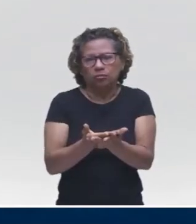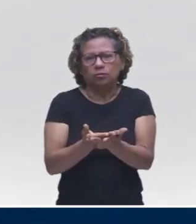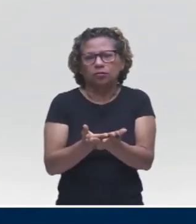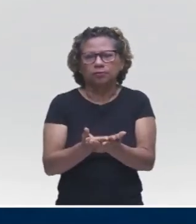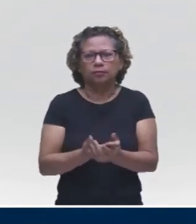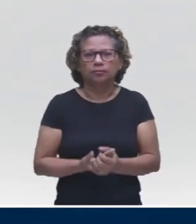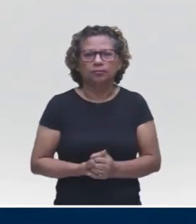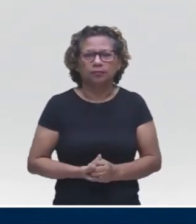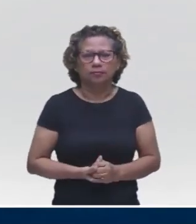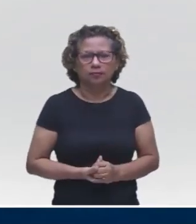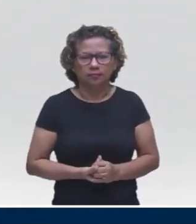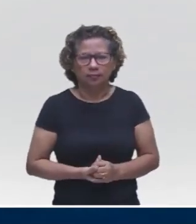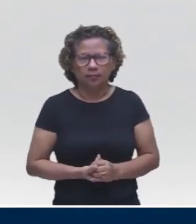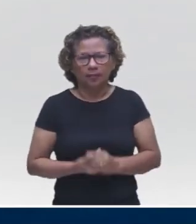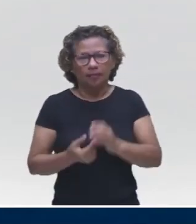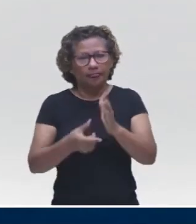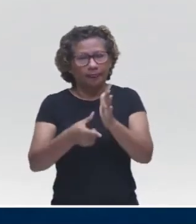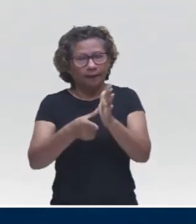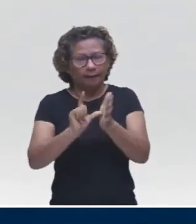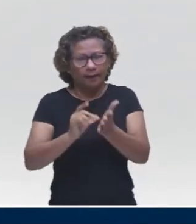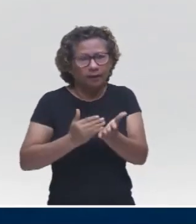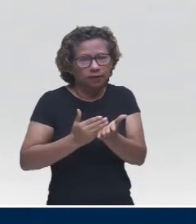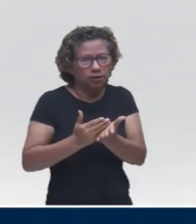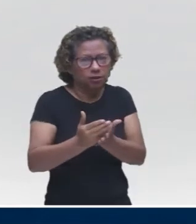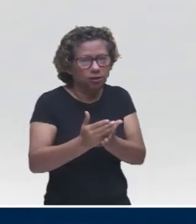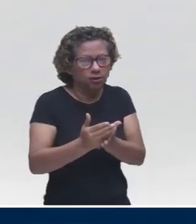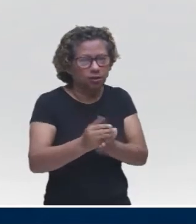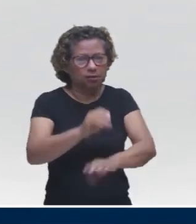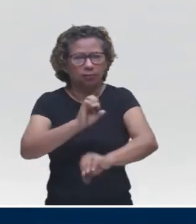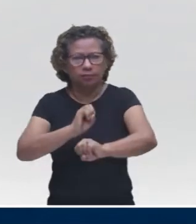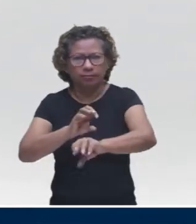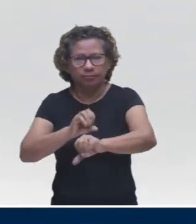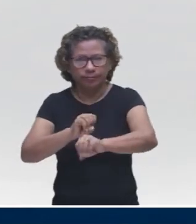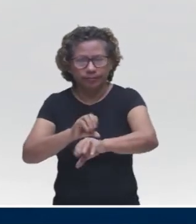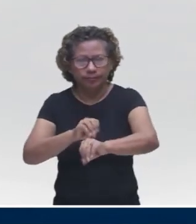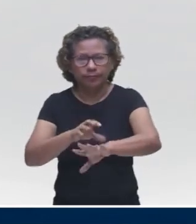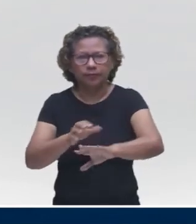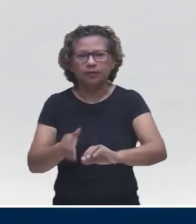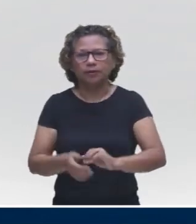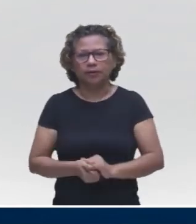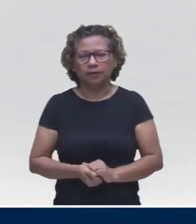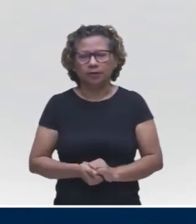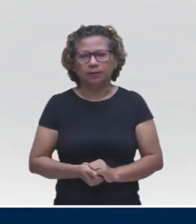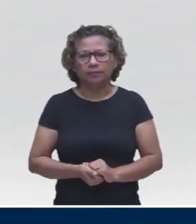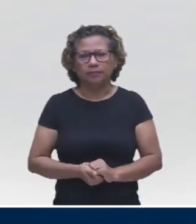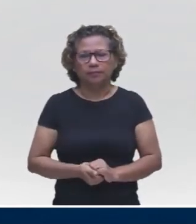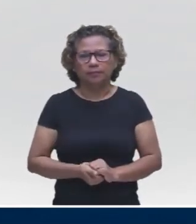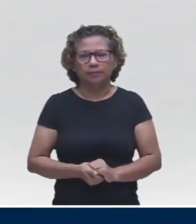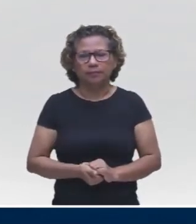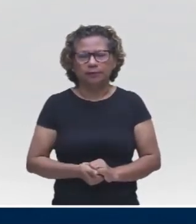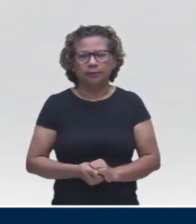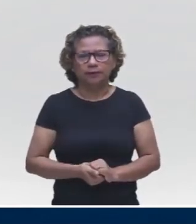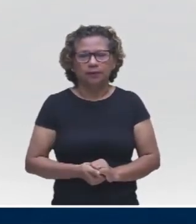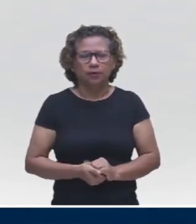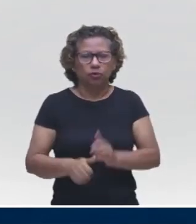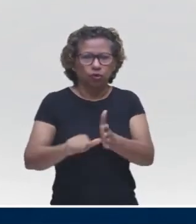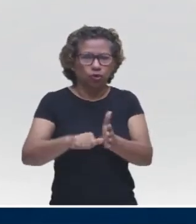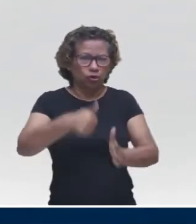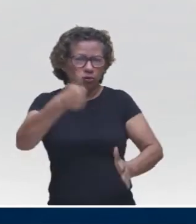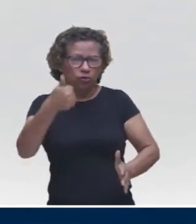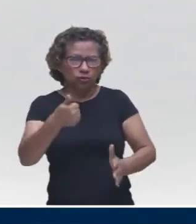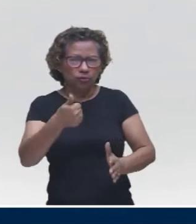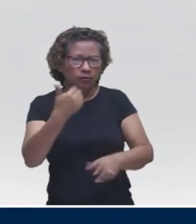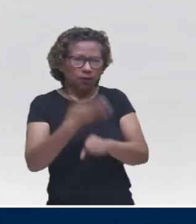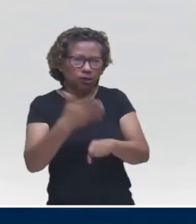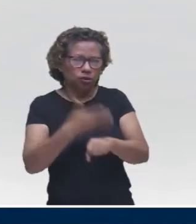Agora, antes de darmos início à nossa aula propriamente dita, chegou o momento do nosso primeiro desafio do